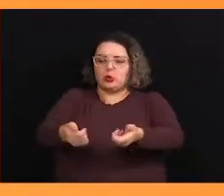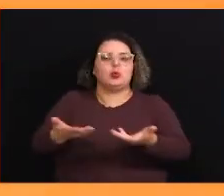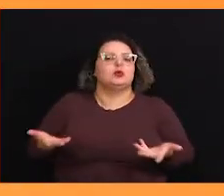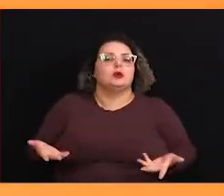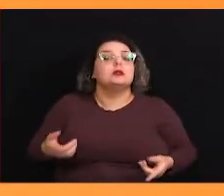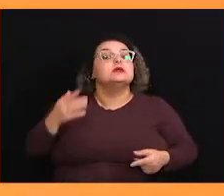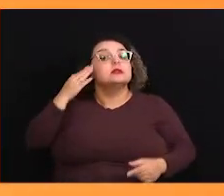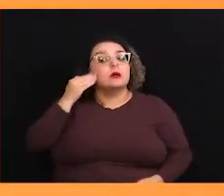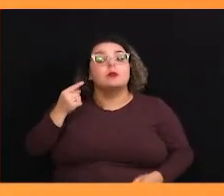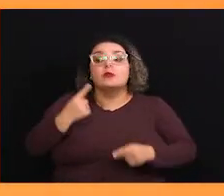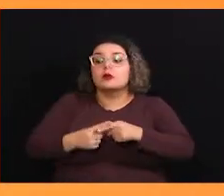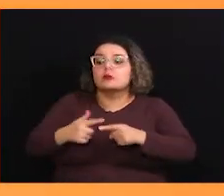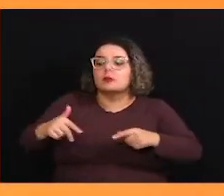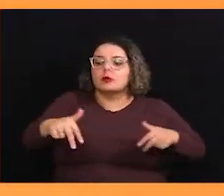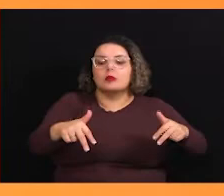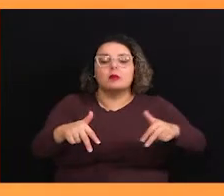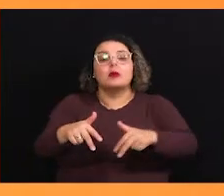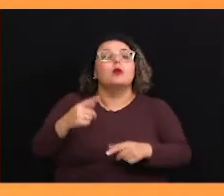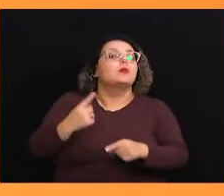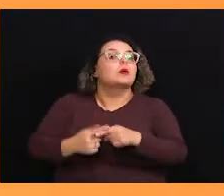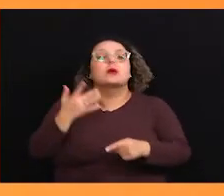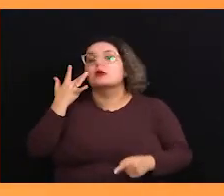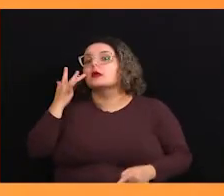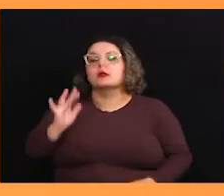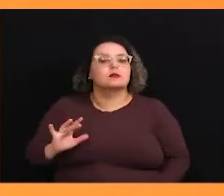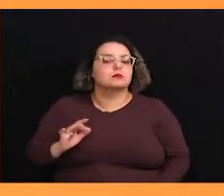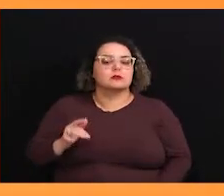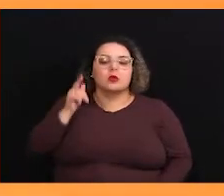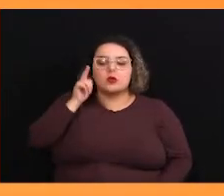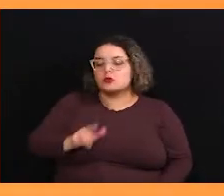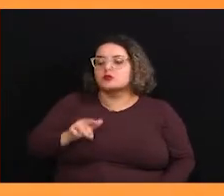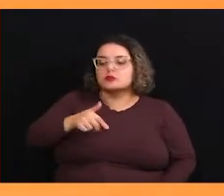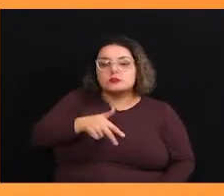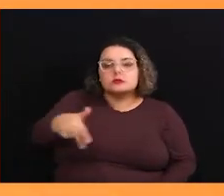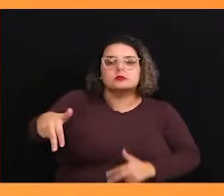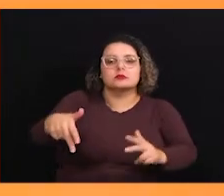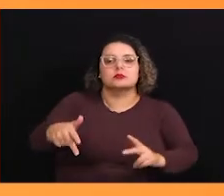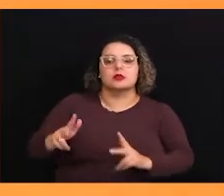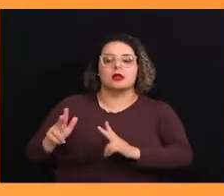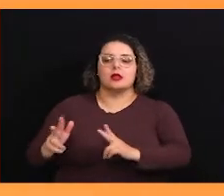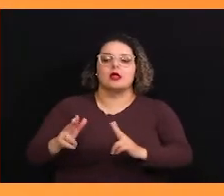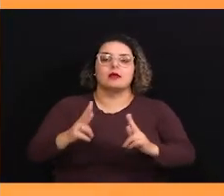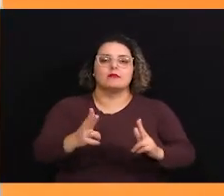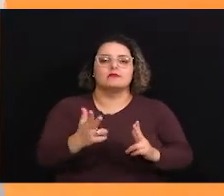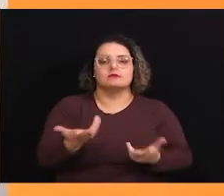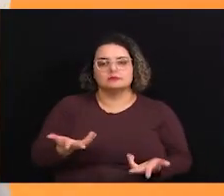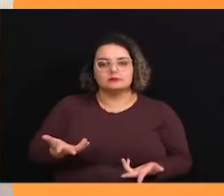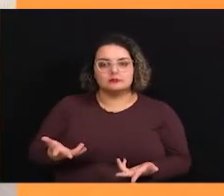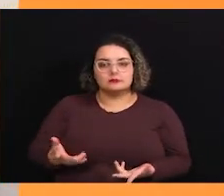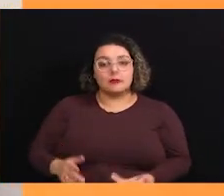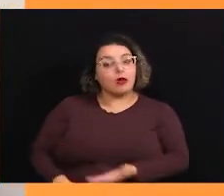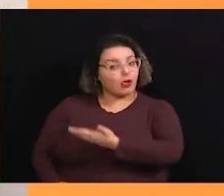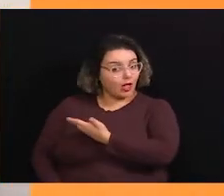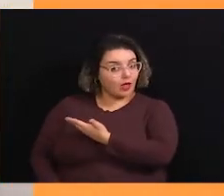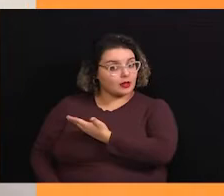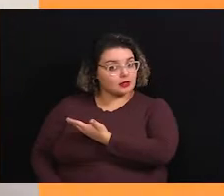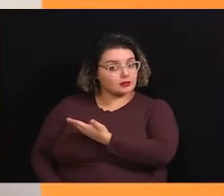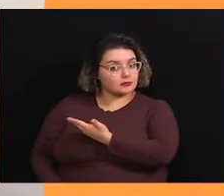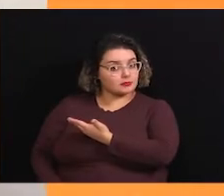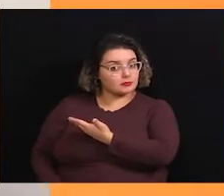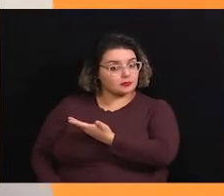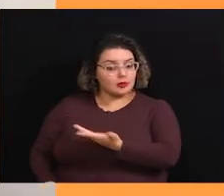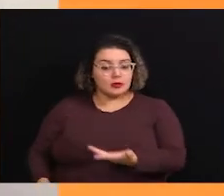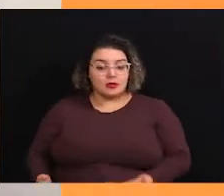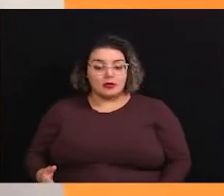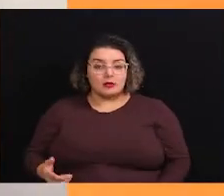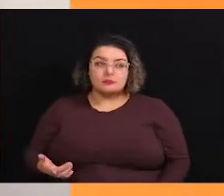por que as pessoas estão ali, por que elas não conseguem sair, né? E ele joga conforme o jogo, né? Então ele não necessariamente, a gente não